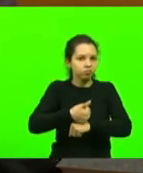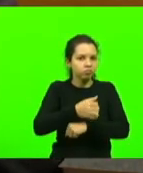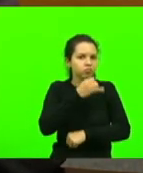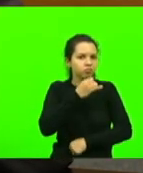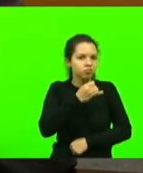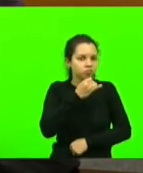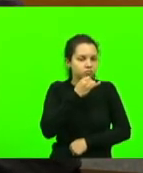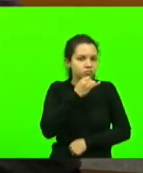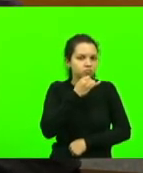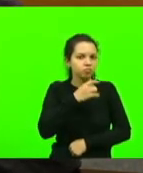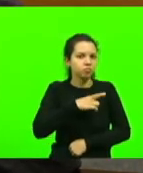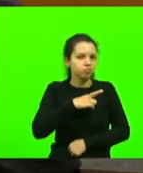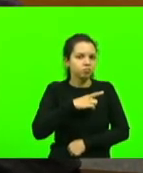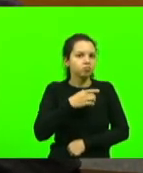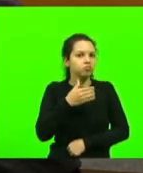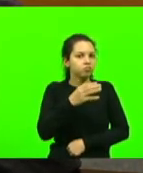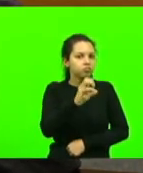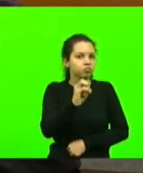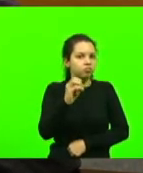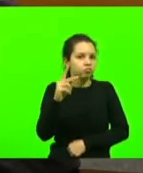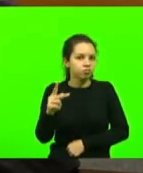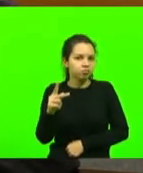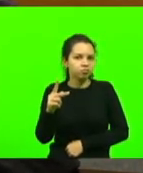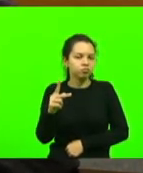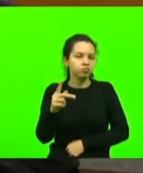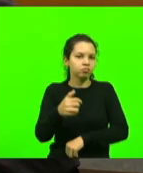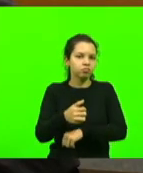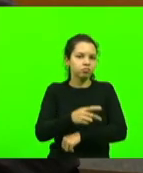podemos ter cooperativa de professores